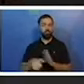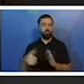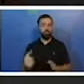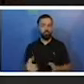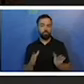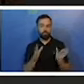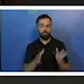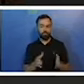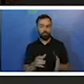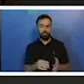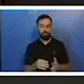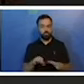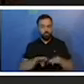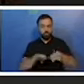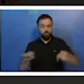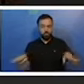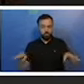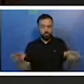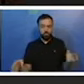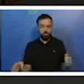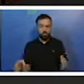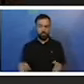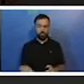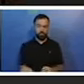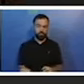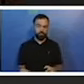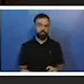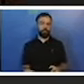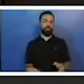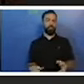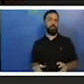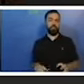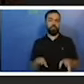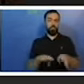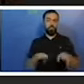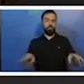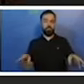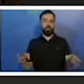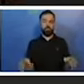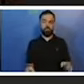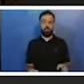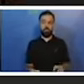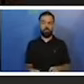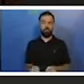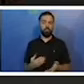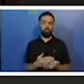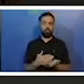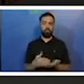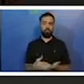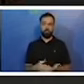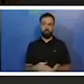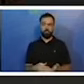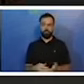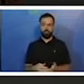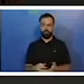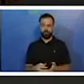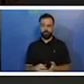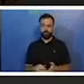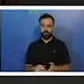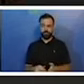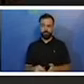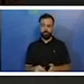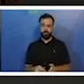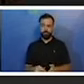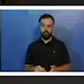partida vamos fazer aqui em cima da mesa tá que fica mais fácil a gente com a posição em pé aqui né índice Então vamos começar professor vai começar aqui ó